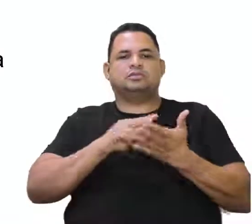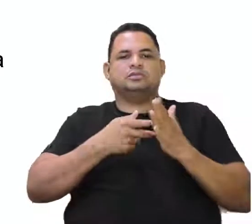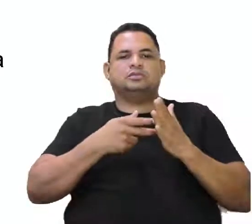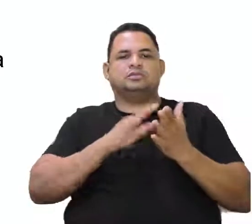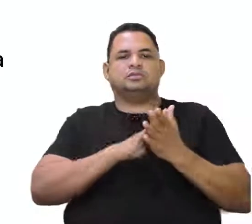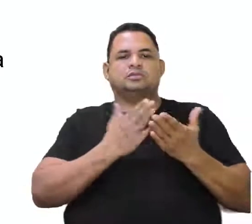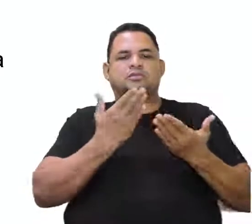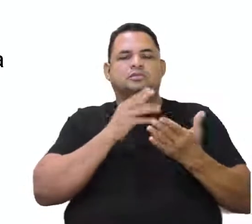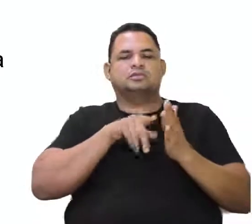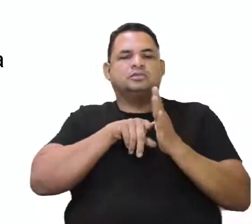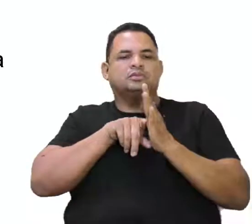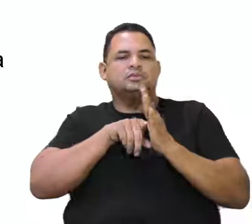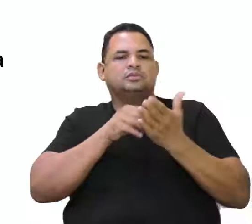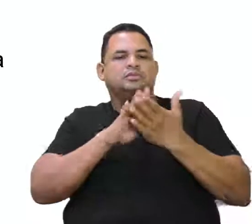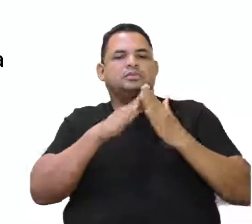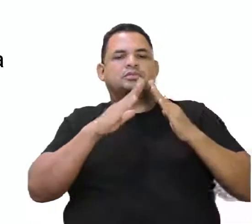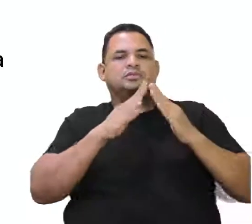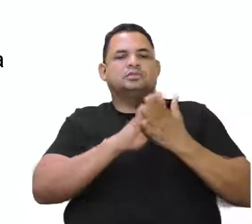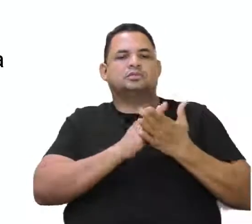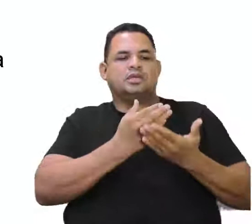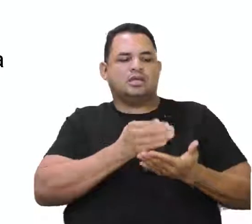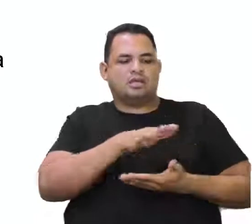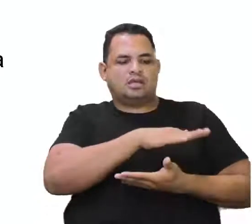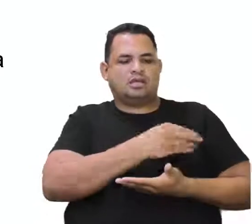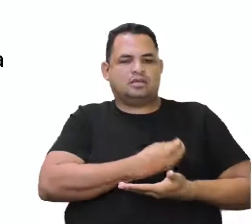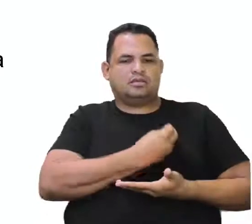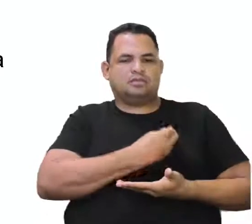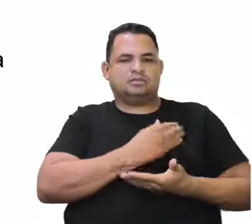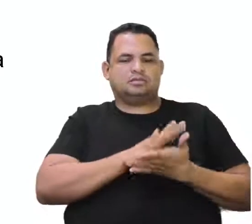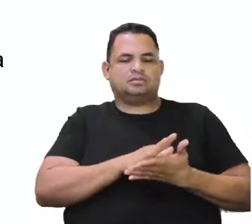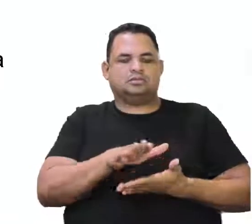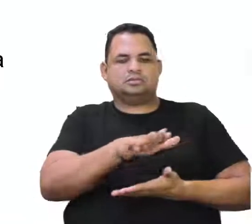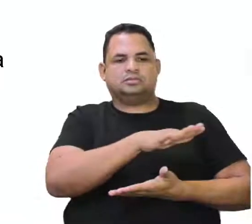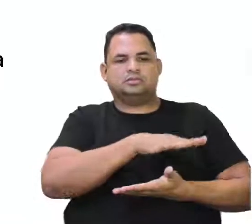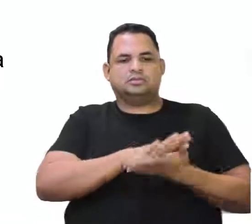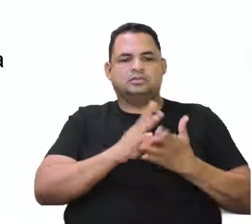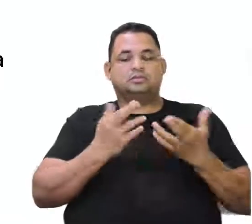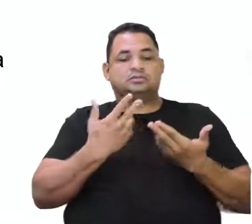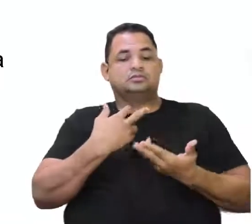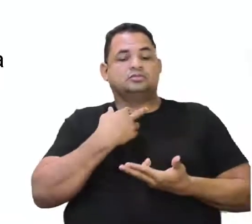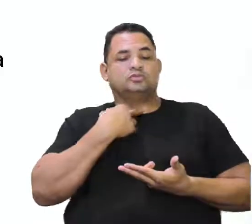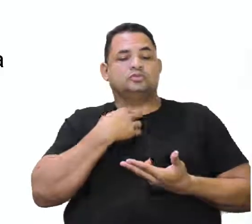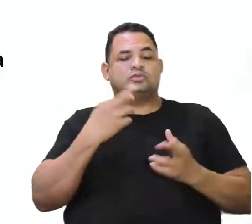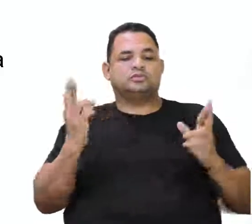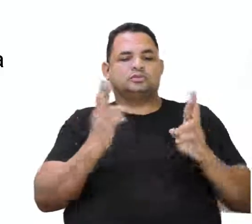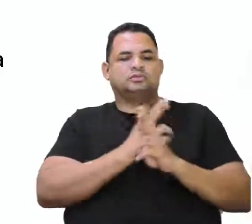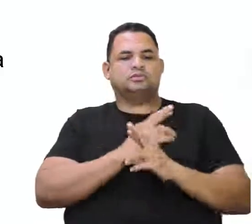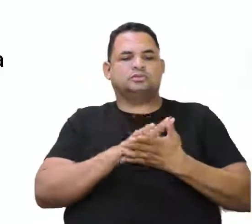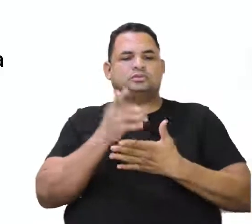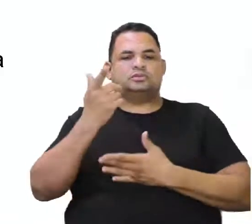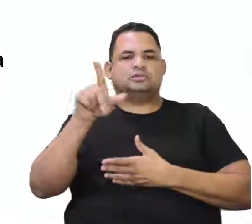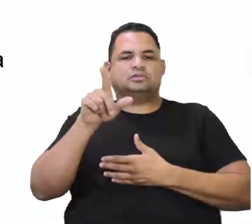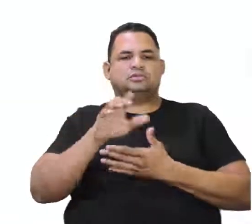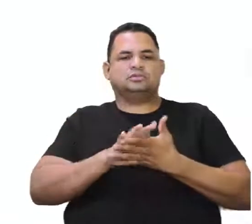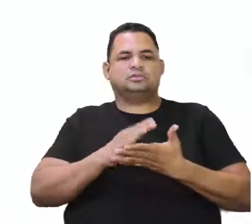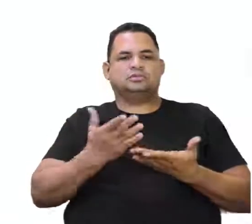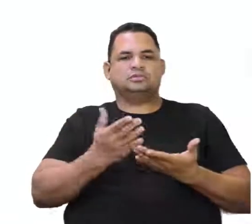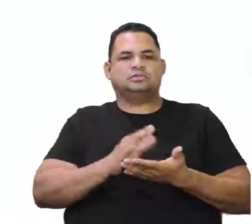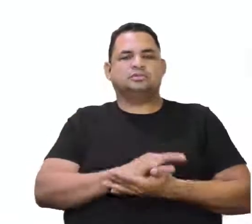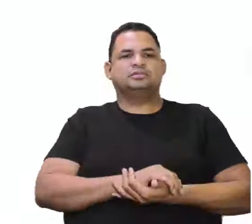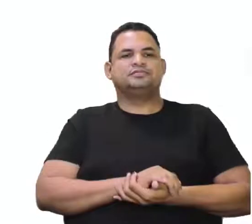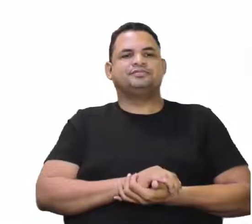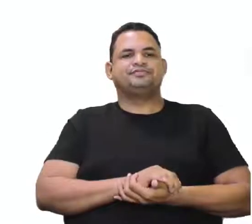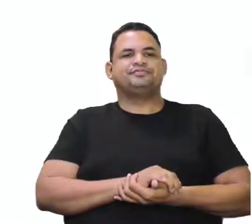casa ou o estudo do habitat desses seres vivos. E a gente não pode esquecer a relação deles com outros seres vivos e com o